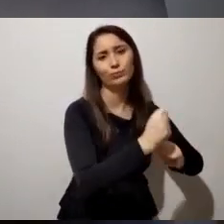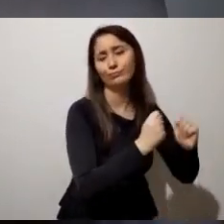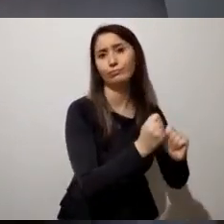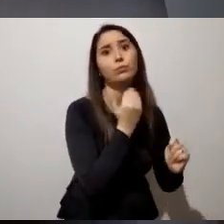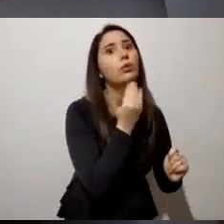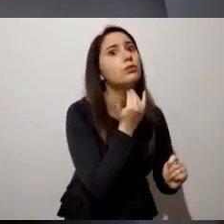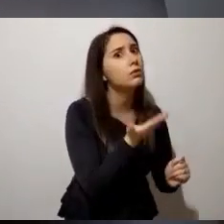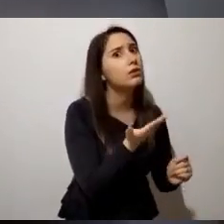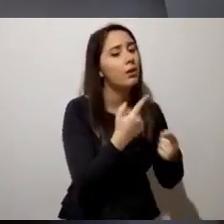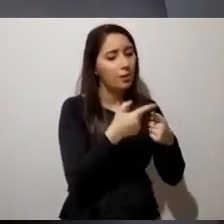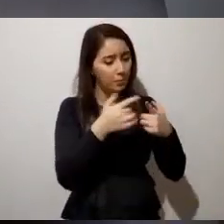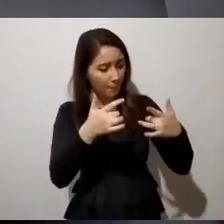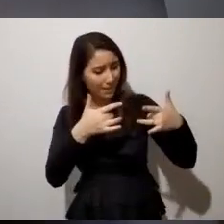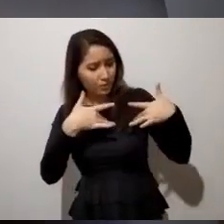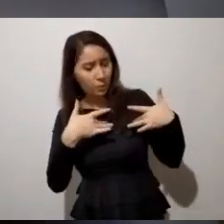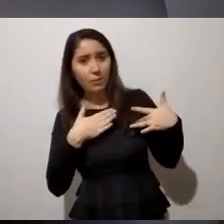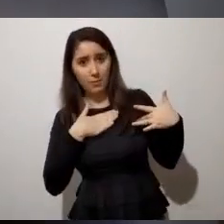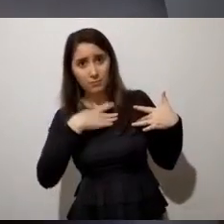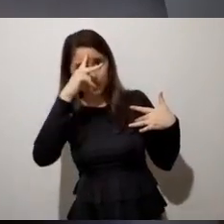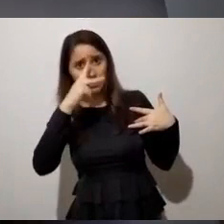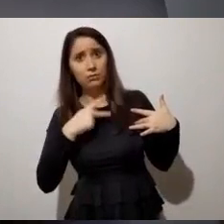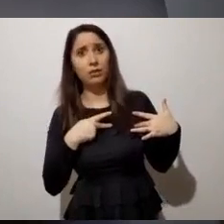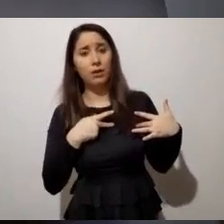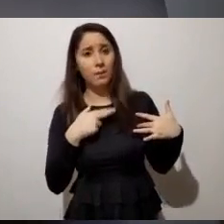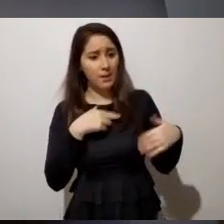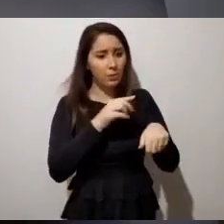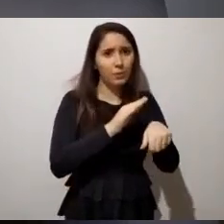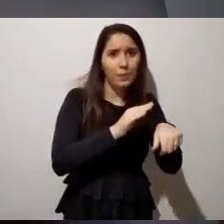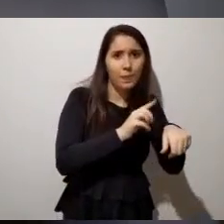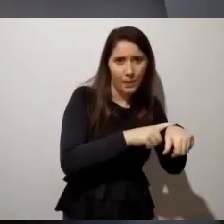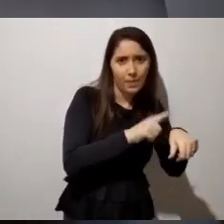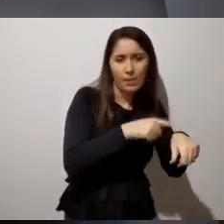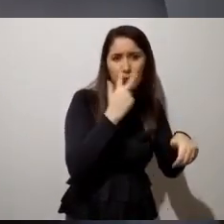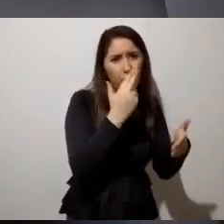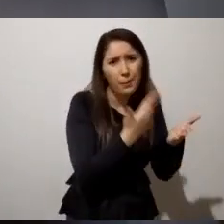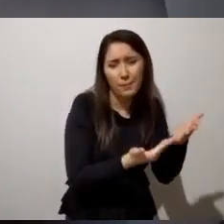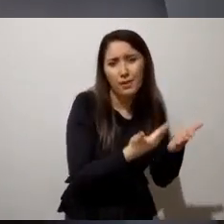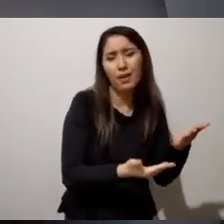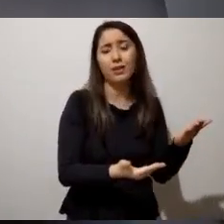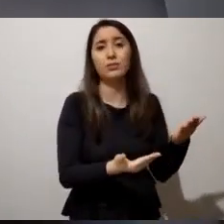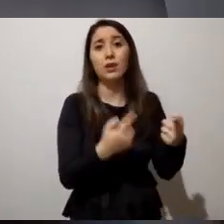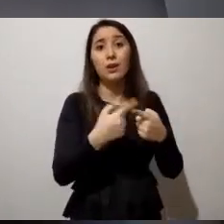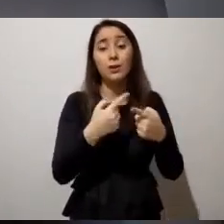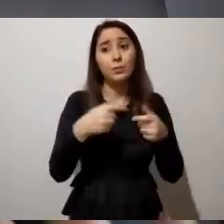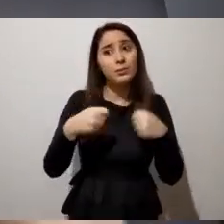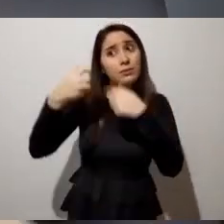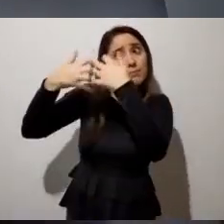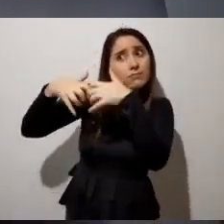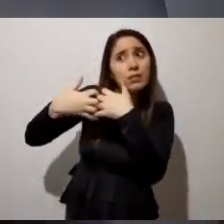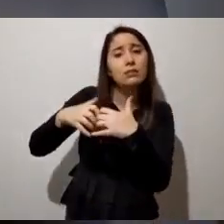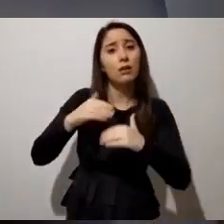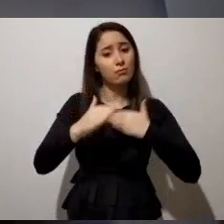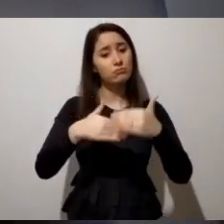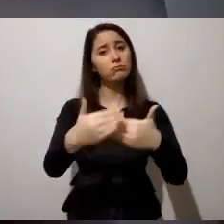mundo interno, você está deixando de investir o seu tempo, o seu pensamento, a sua reflexão nas coisas que se passam